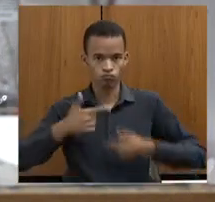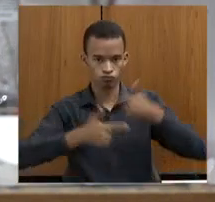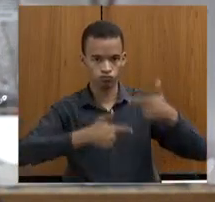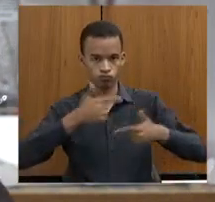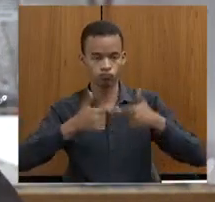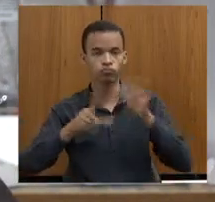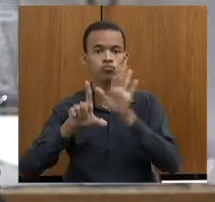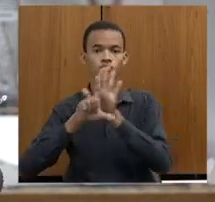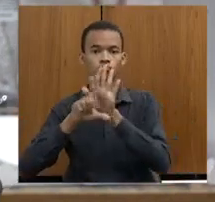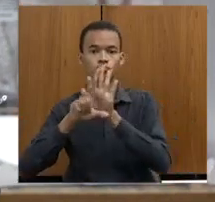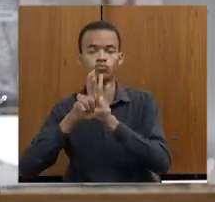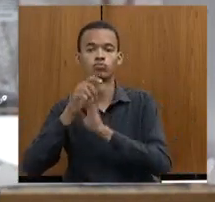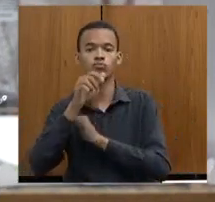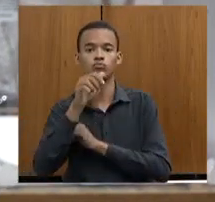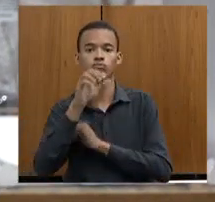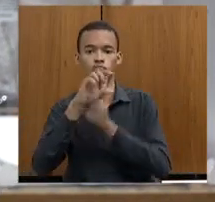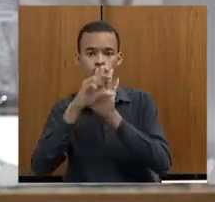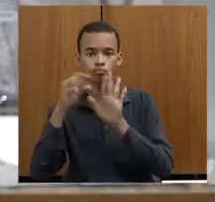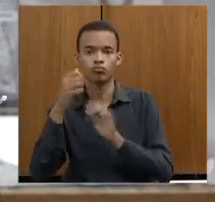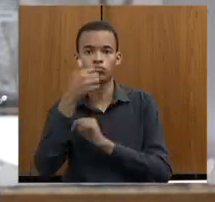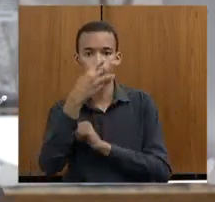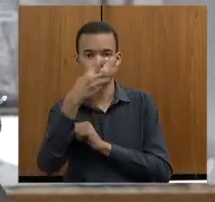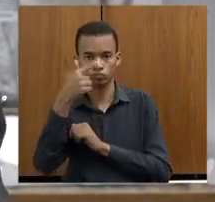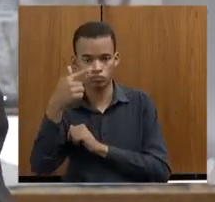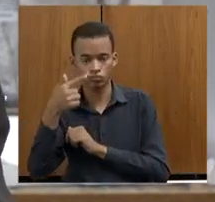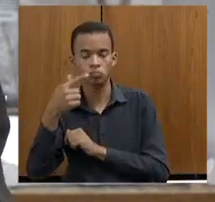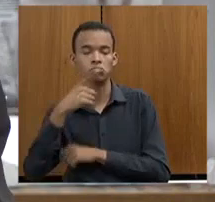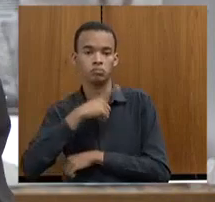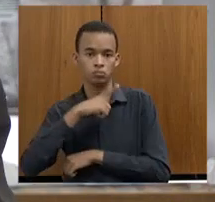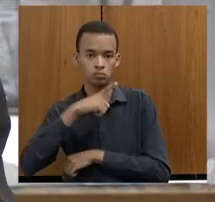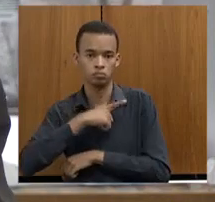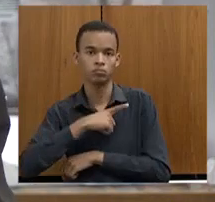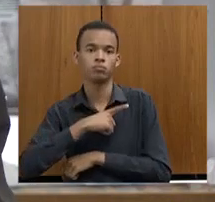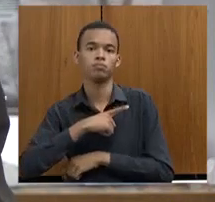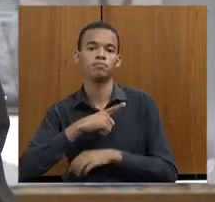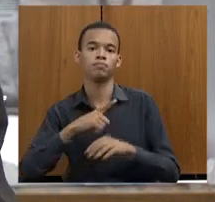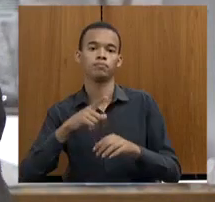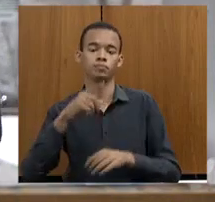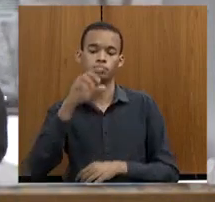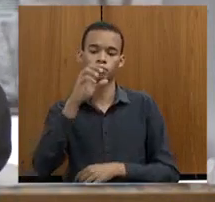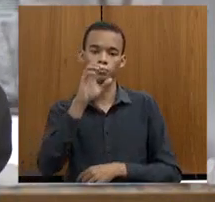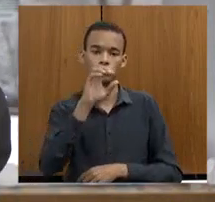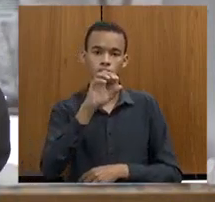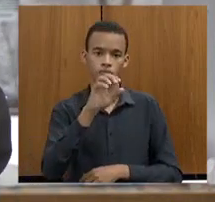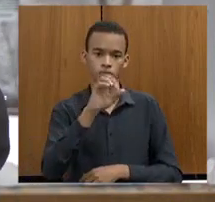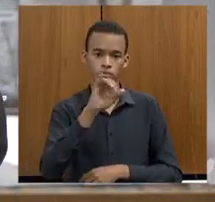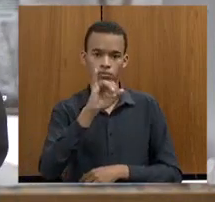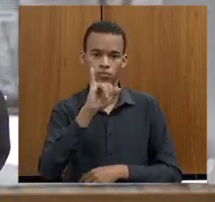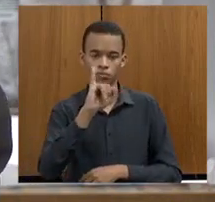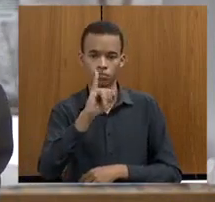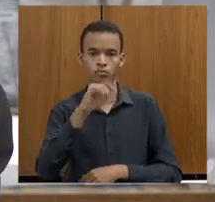37 é assegurada revisão geral ou seja o IPCA inflação